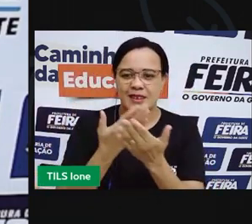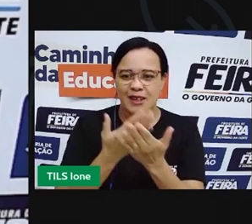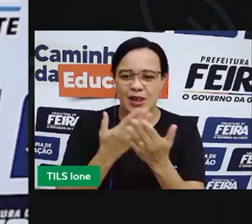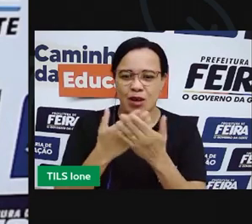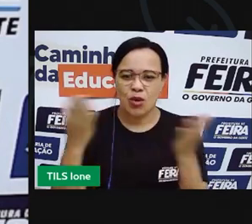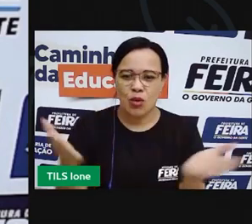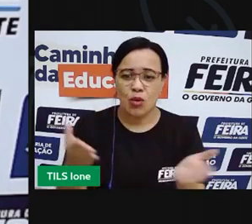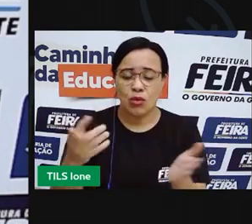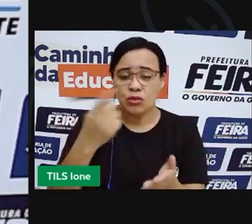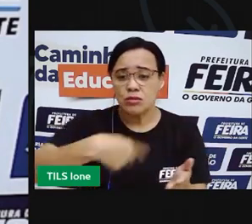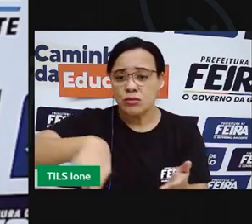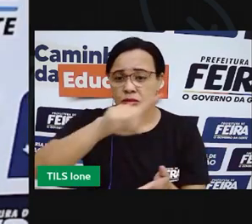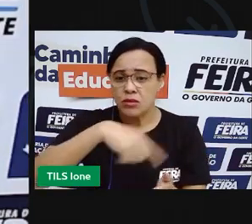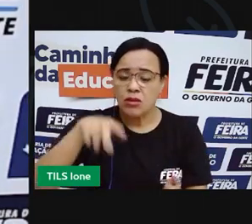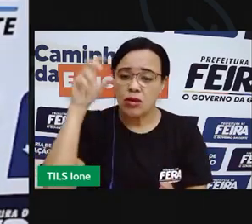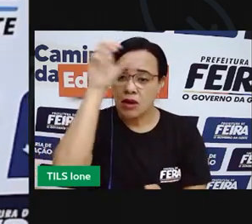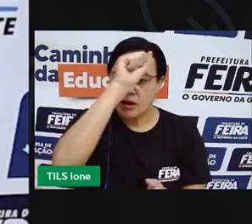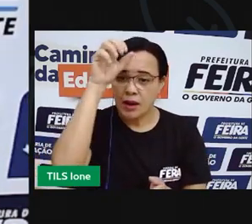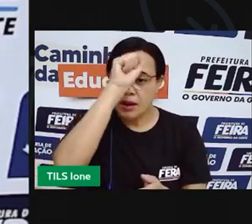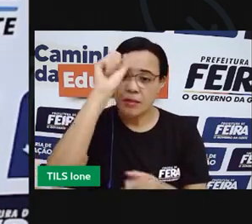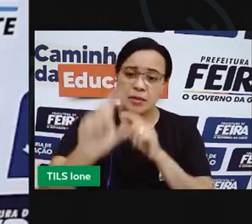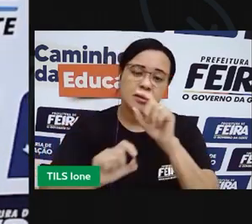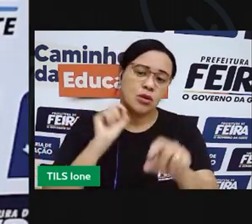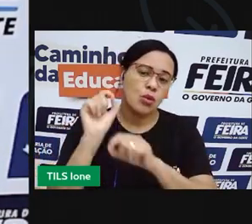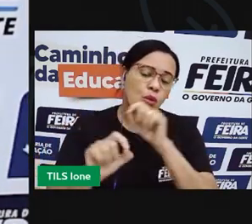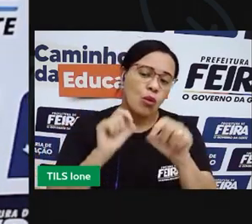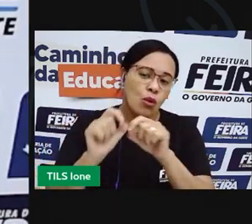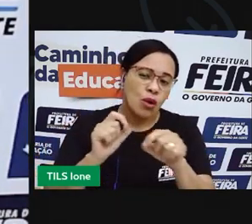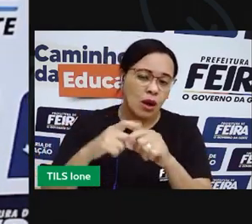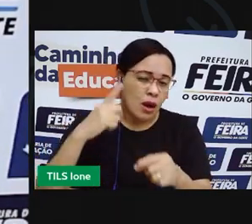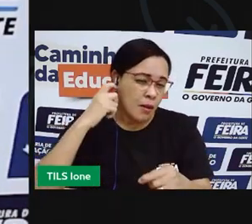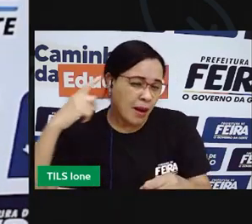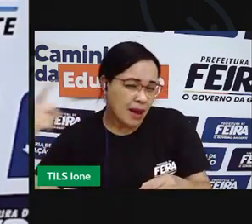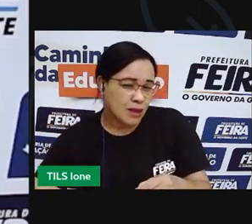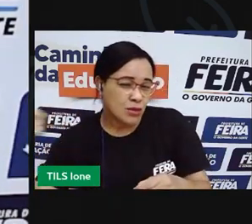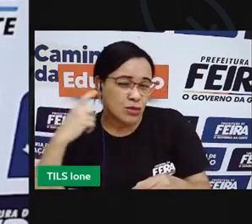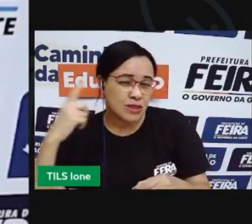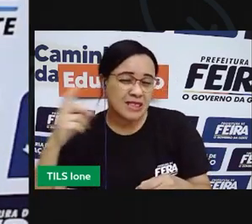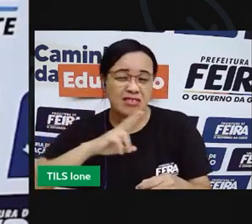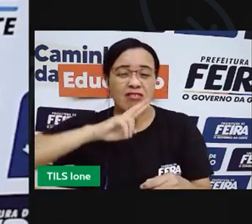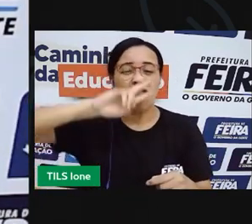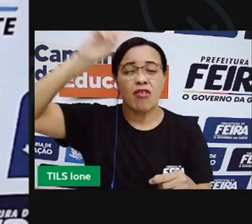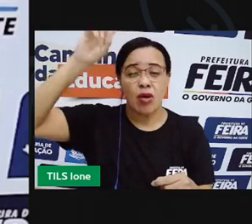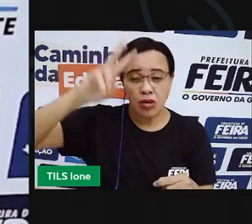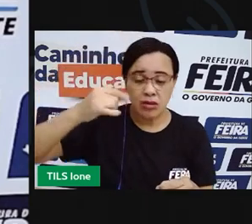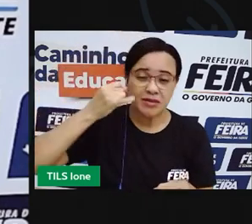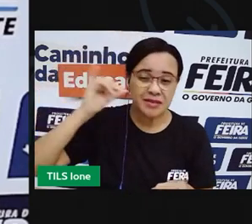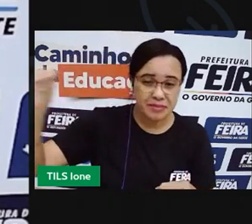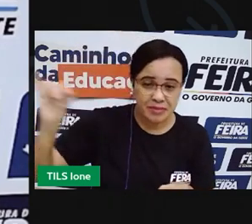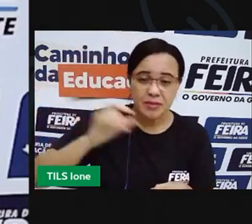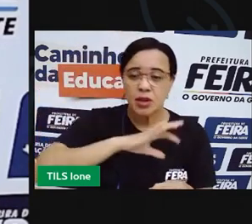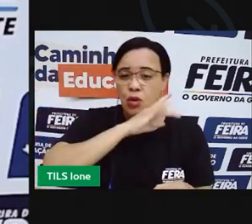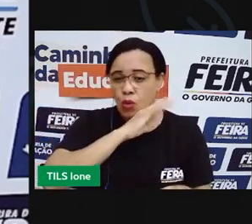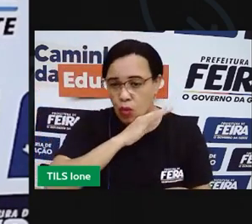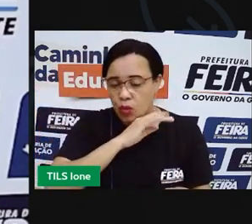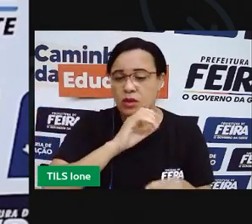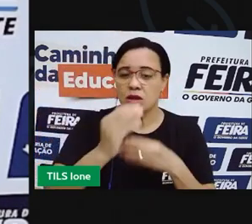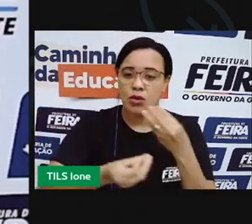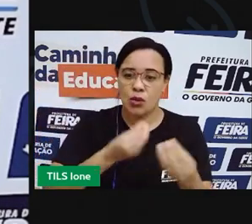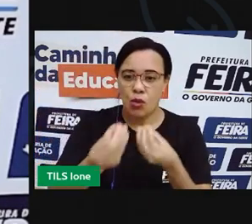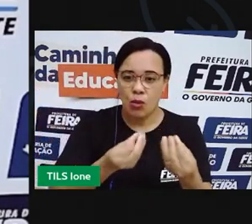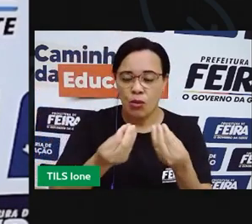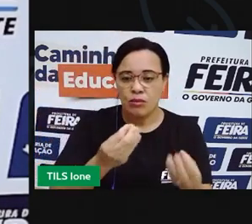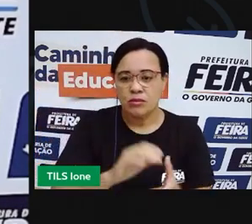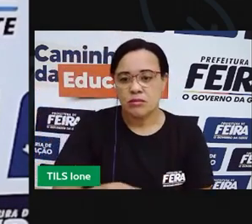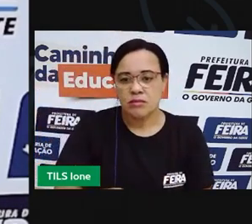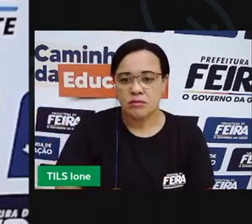hoje a gente viu um pouco sobre a poluição sonora. Vimos que a poluição sonora, ela acontece